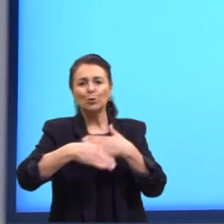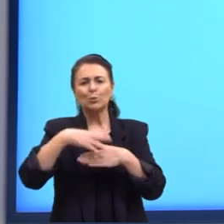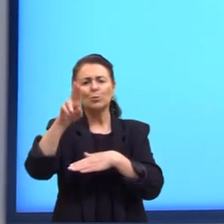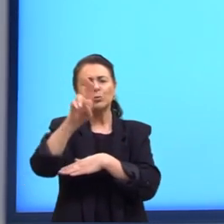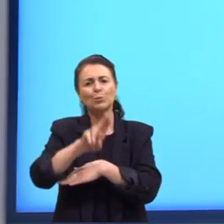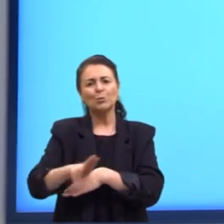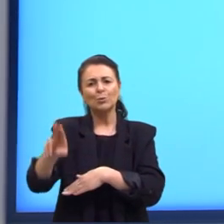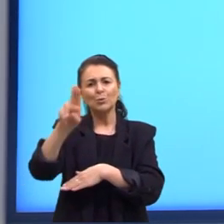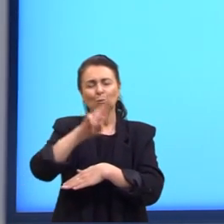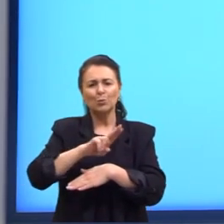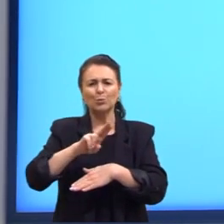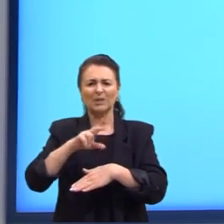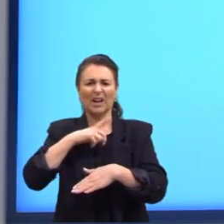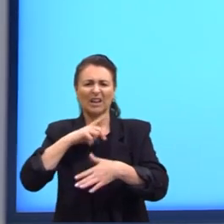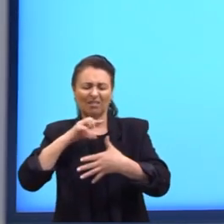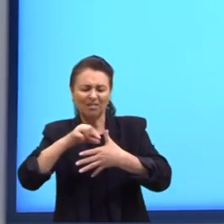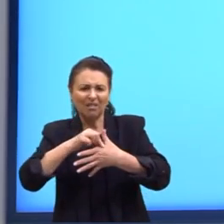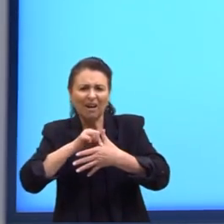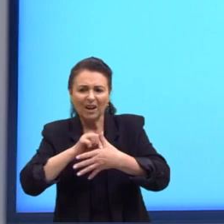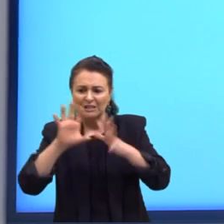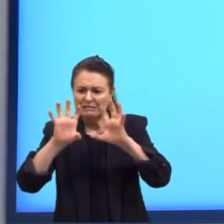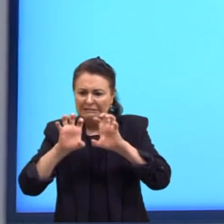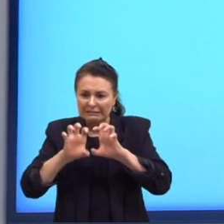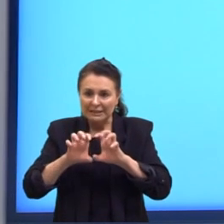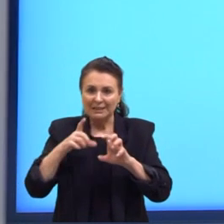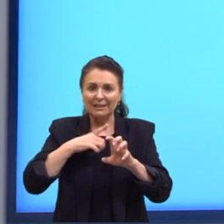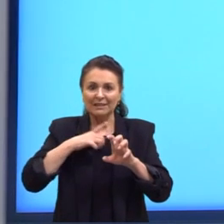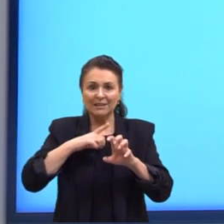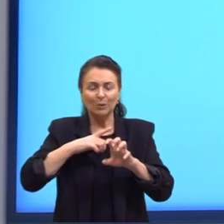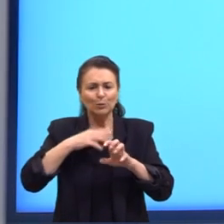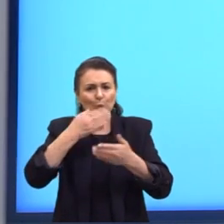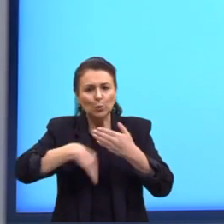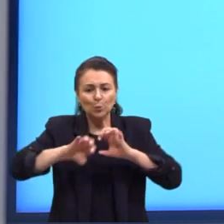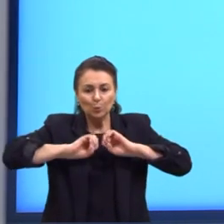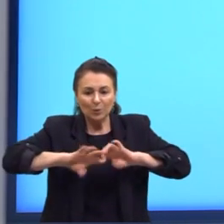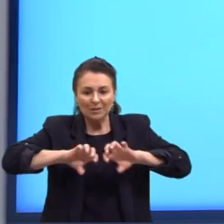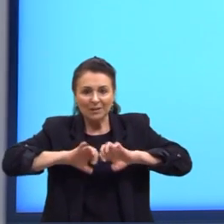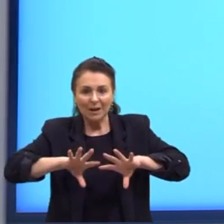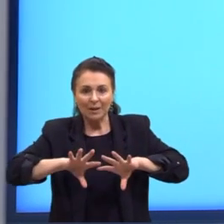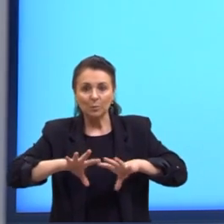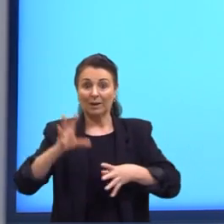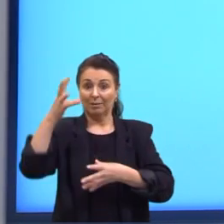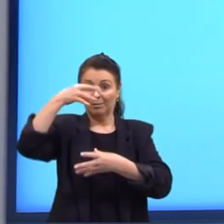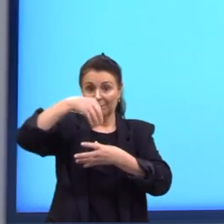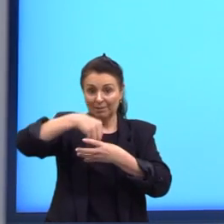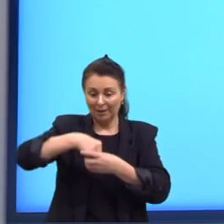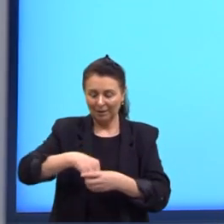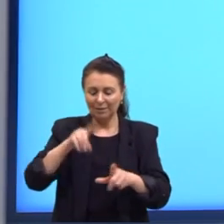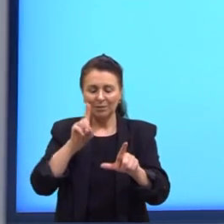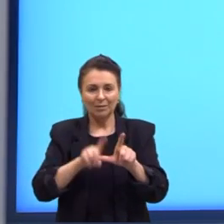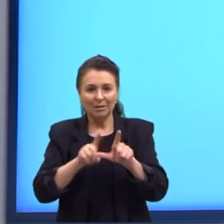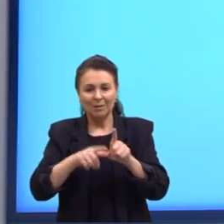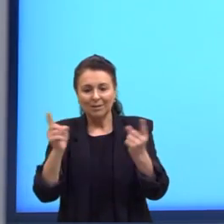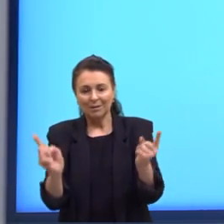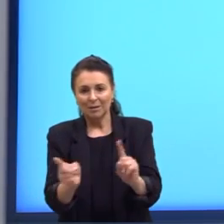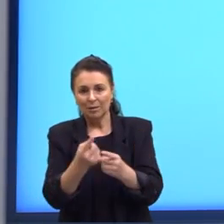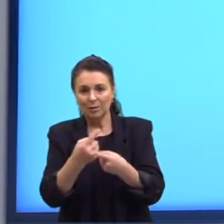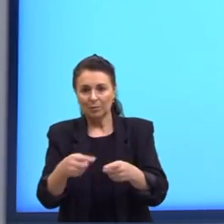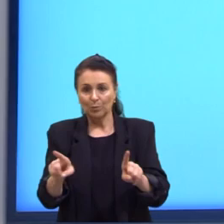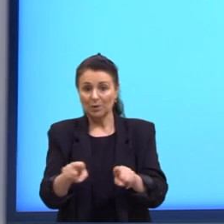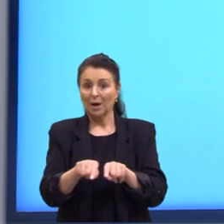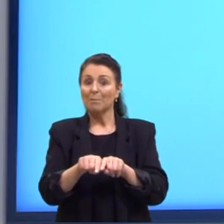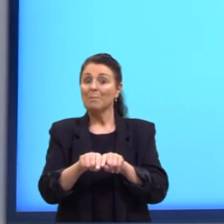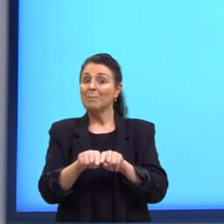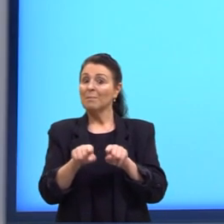pai ou a carne seca Então aqui a gente tem essa receita dentro de uma música mas aqui foi